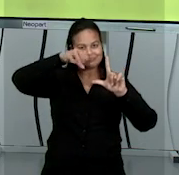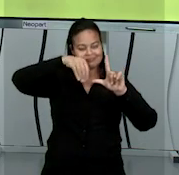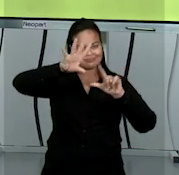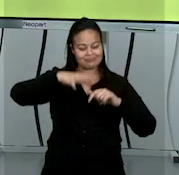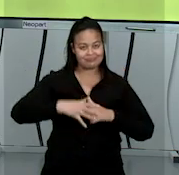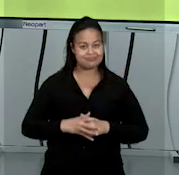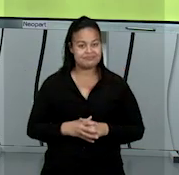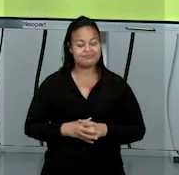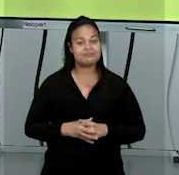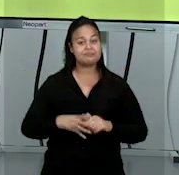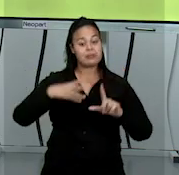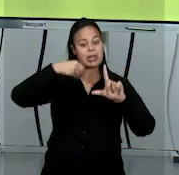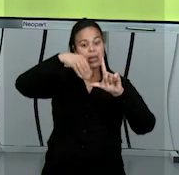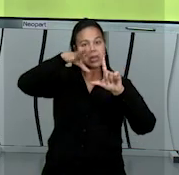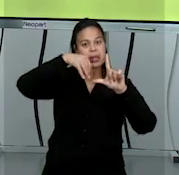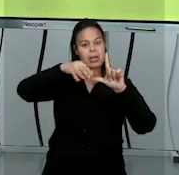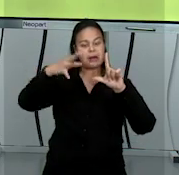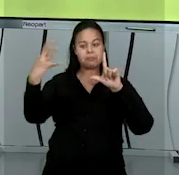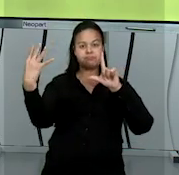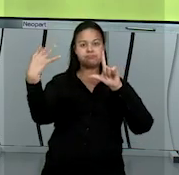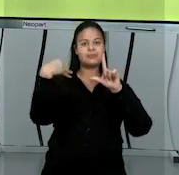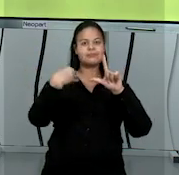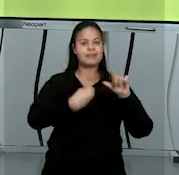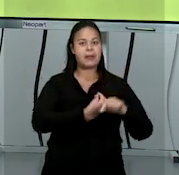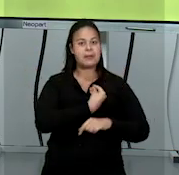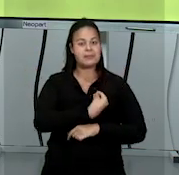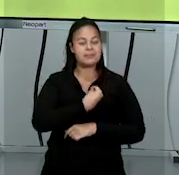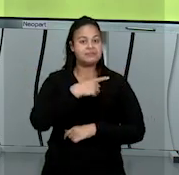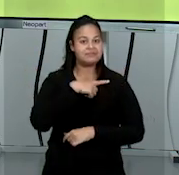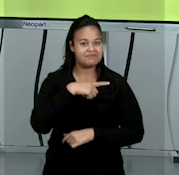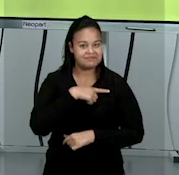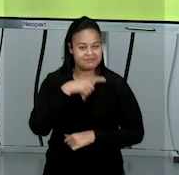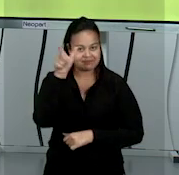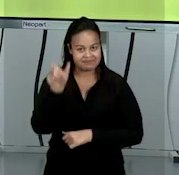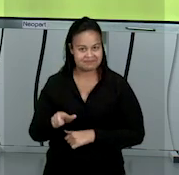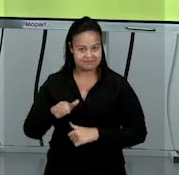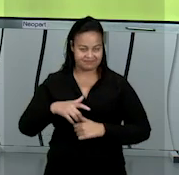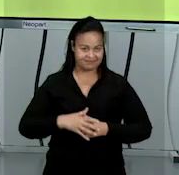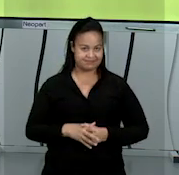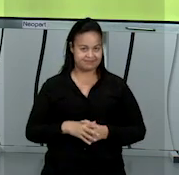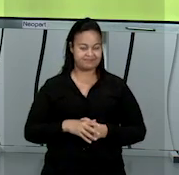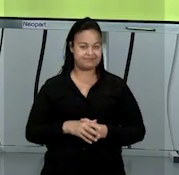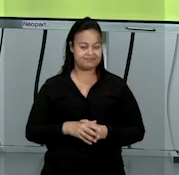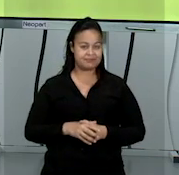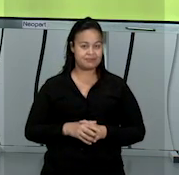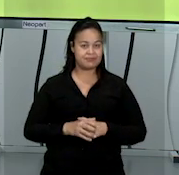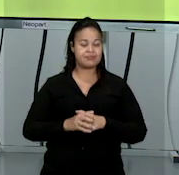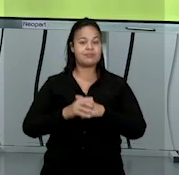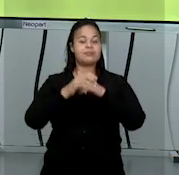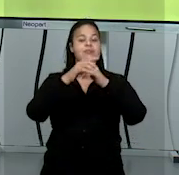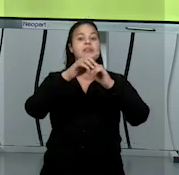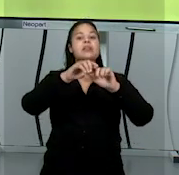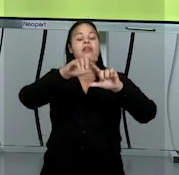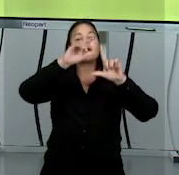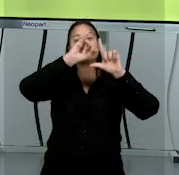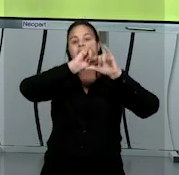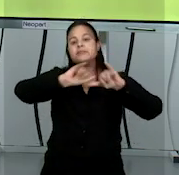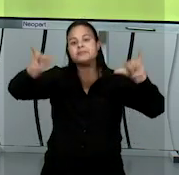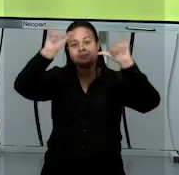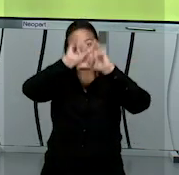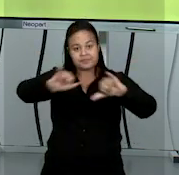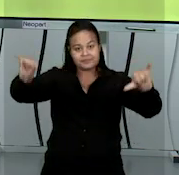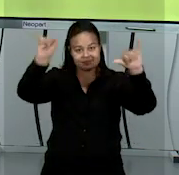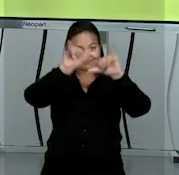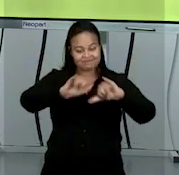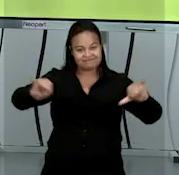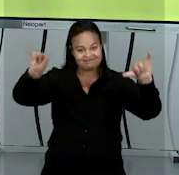para tornar público aquilo que pertence a alguém, como eu disse antes. E a propaganda não. A propaganda tem a ver com